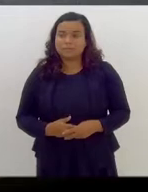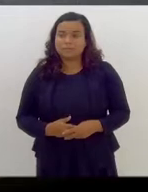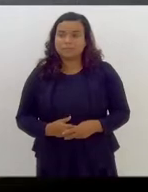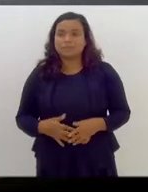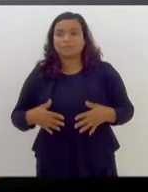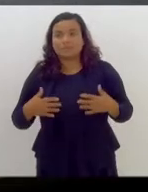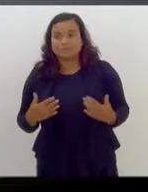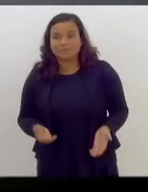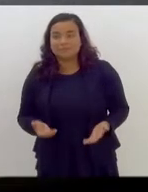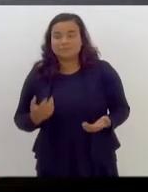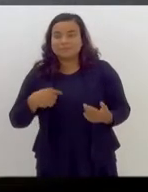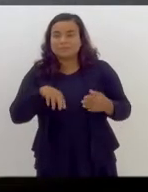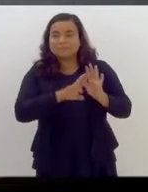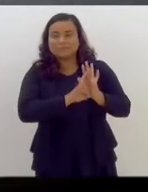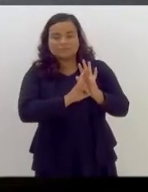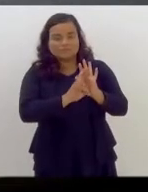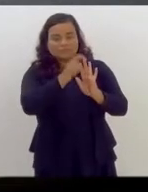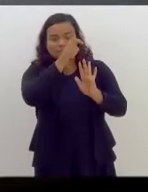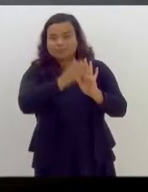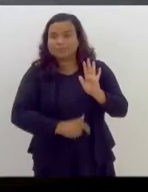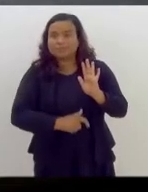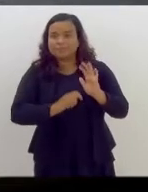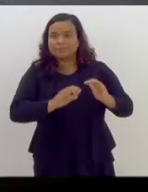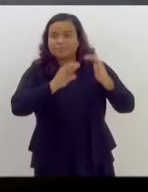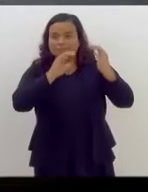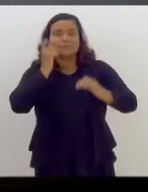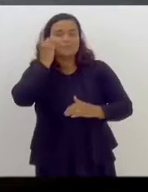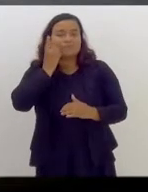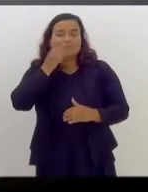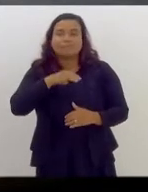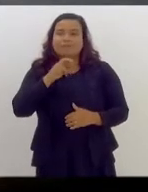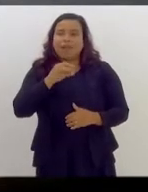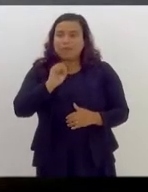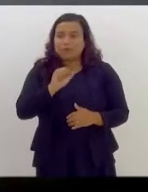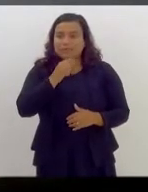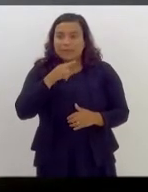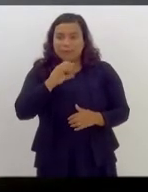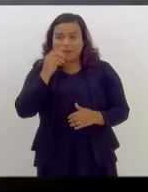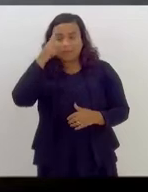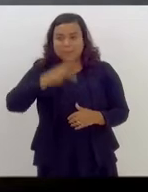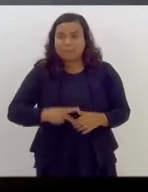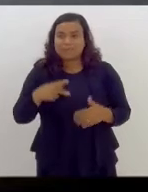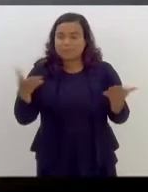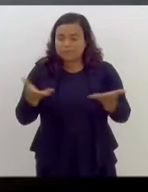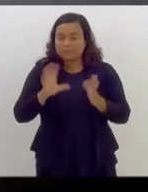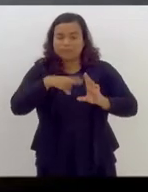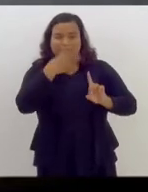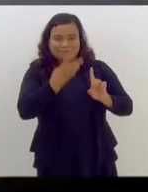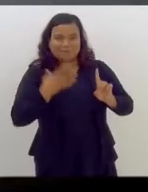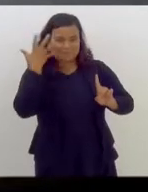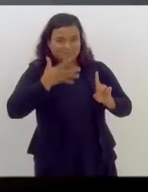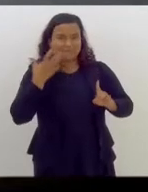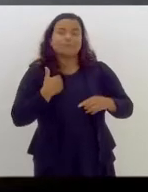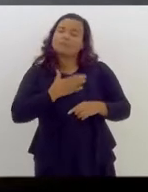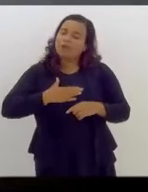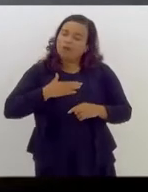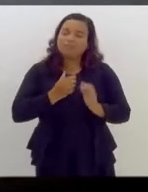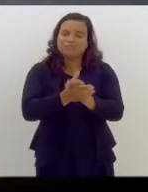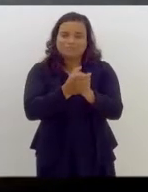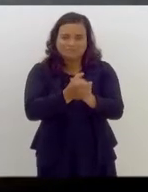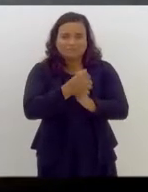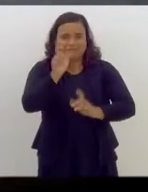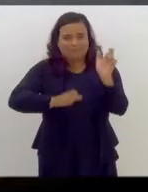Na pessoa do excelentíssimo senhor deputado Marcos Abraão, presidente desta sessão solene, gostaria de saudar todas